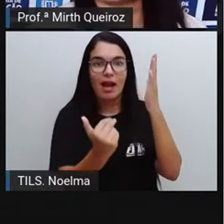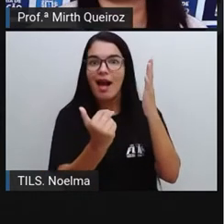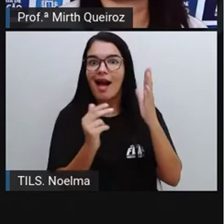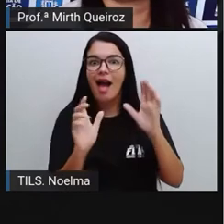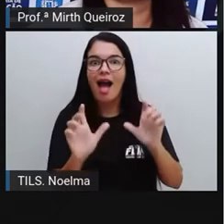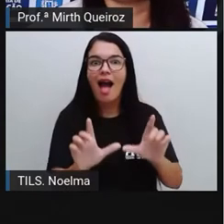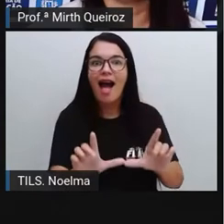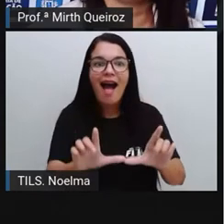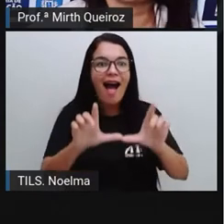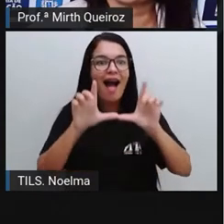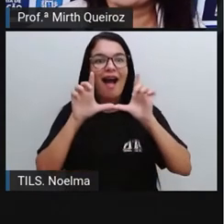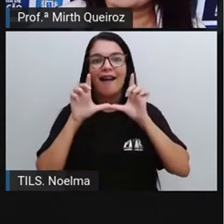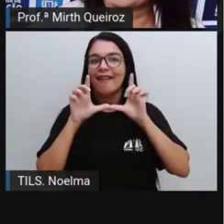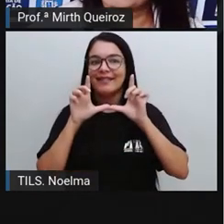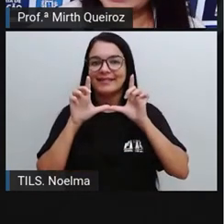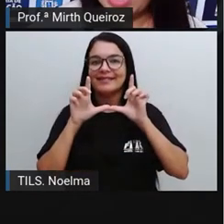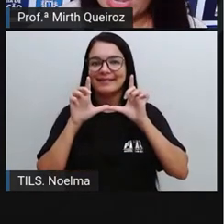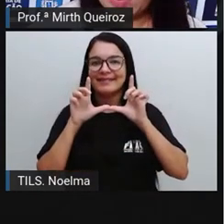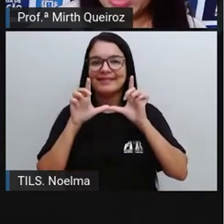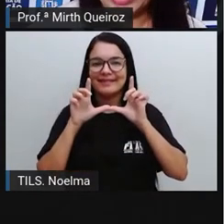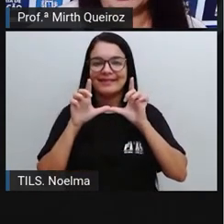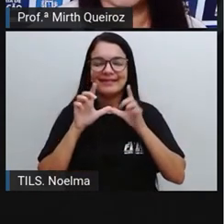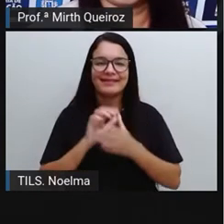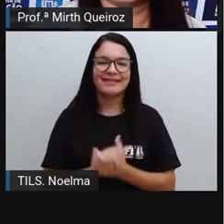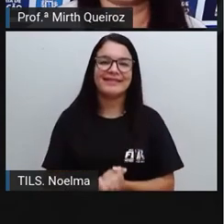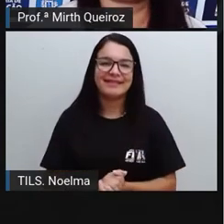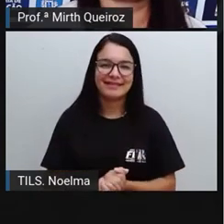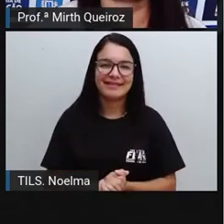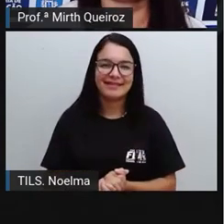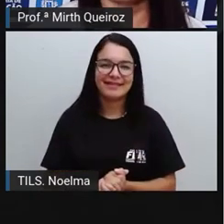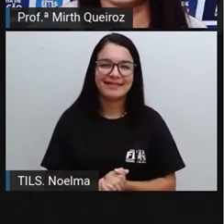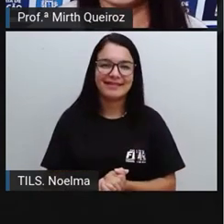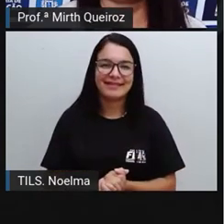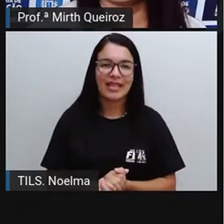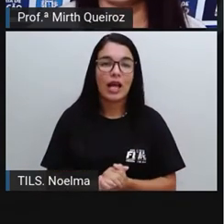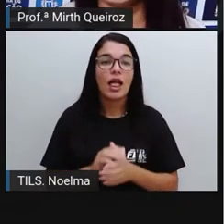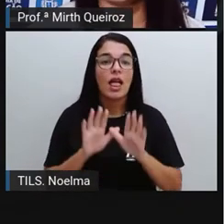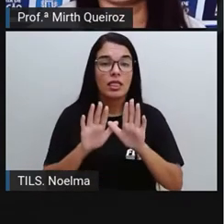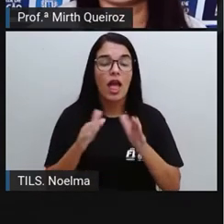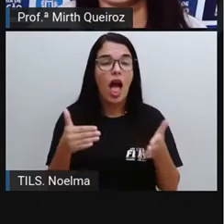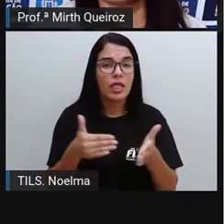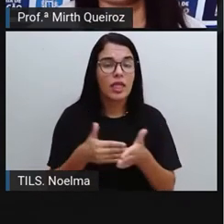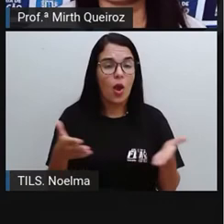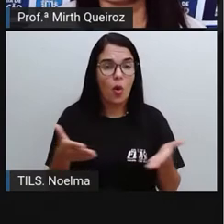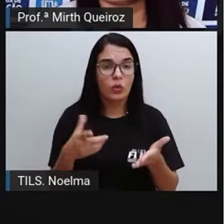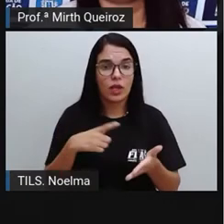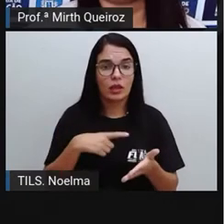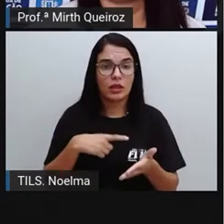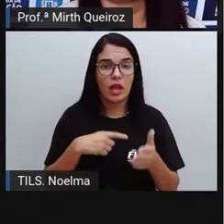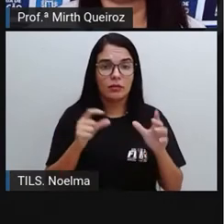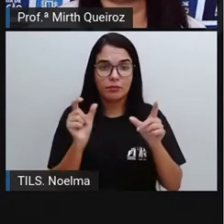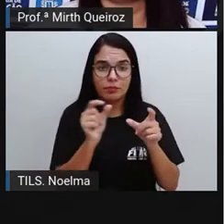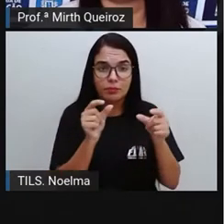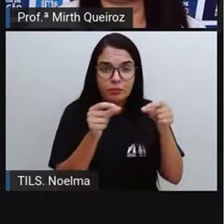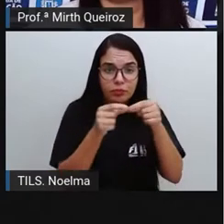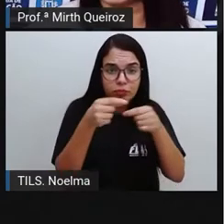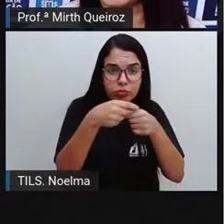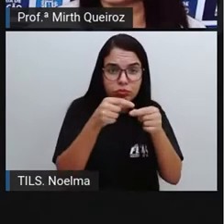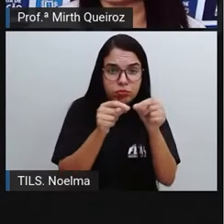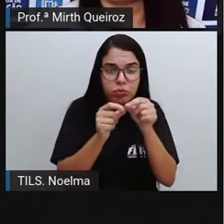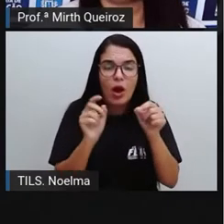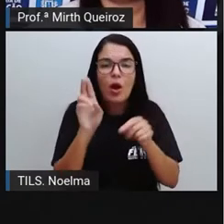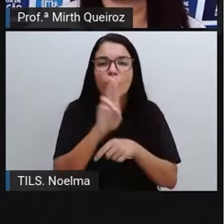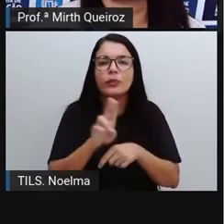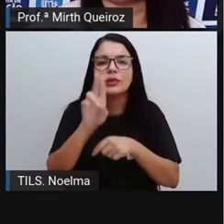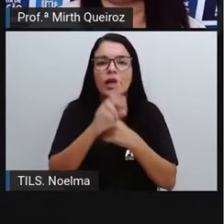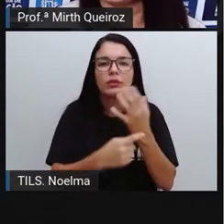aquela representação ou aquela arte abstrata. Até hoje, o mosaico ele é utilizado nas